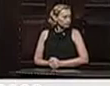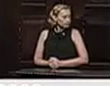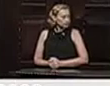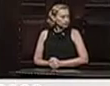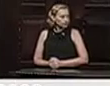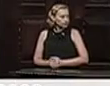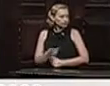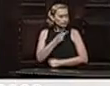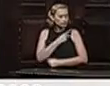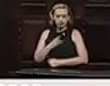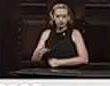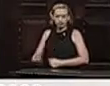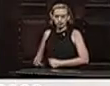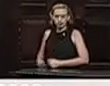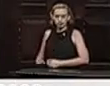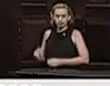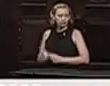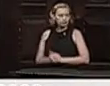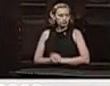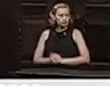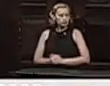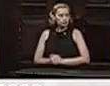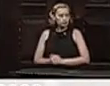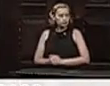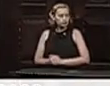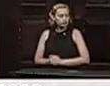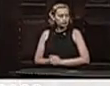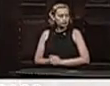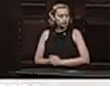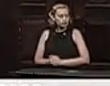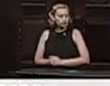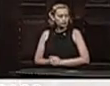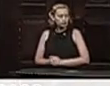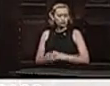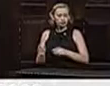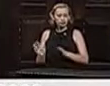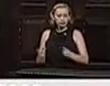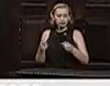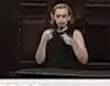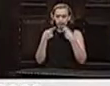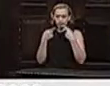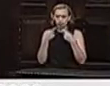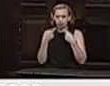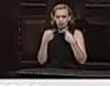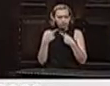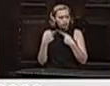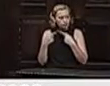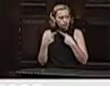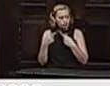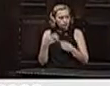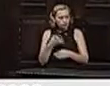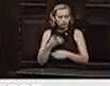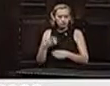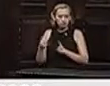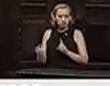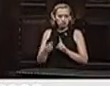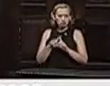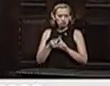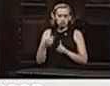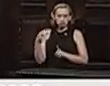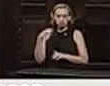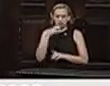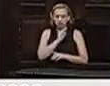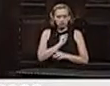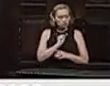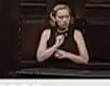Senhor presidente, senhoras e senhores, no debate sobre orçamento, eu quero ser objetivo e breve com a